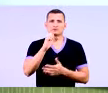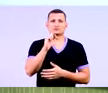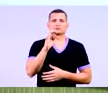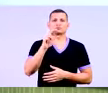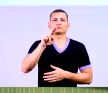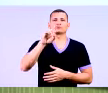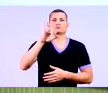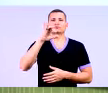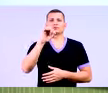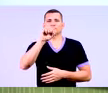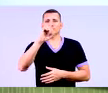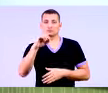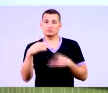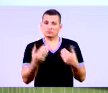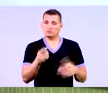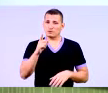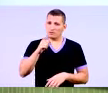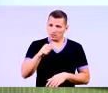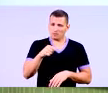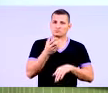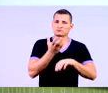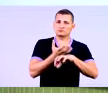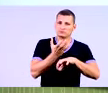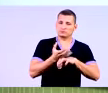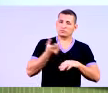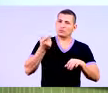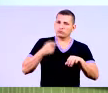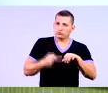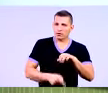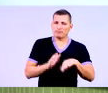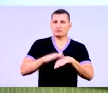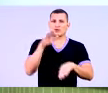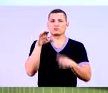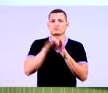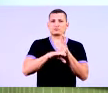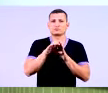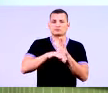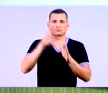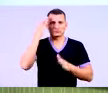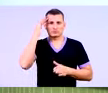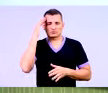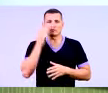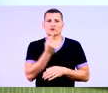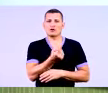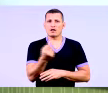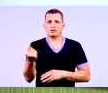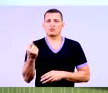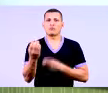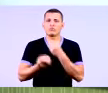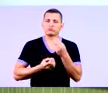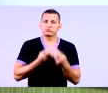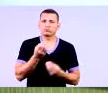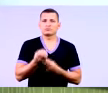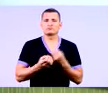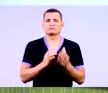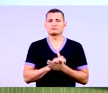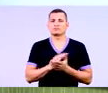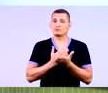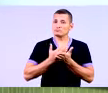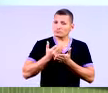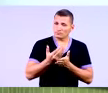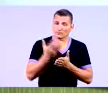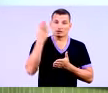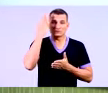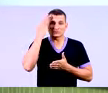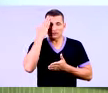essa disciplina a gente vai aprofundar um pouco mais esses conceitos e entender o que cada um deles quer dizer ea partir daí saber